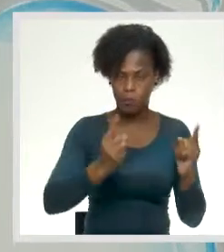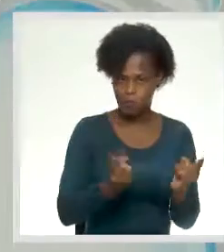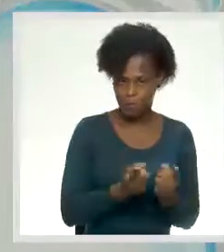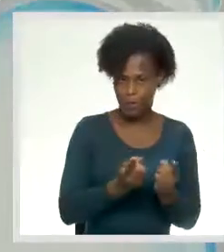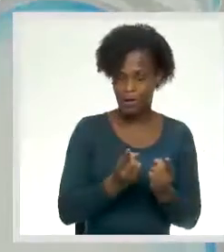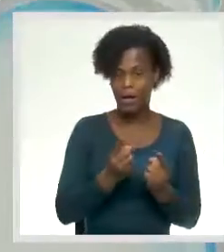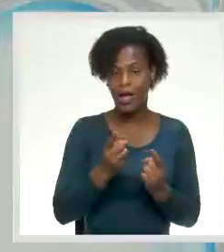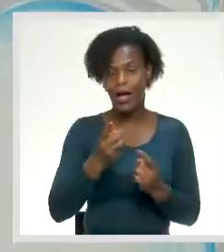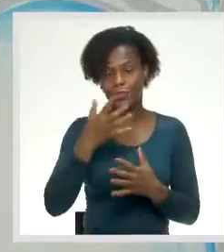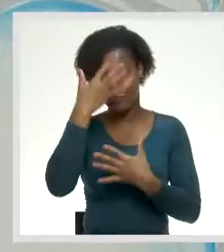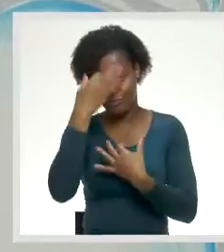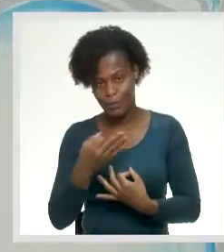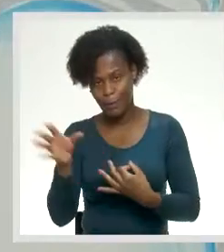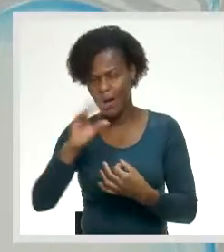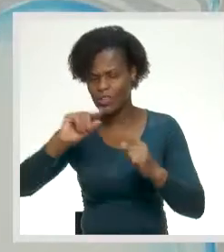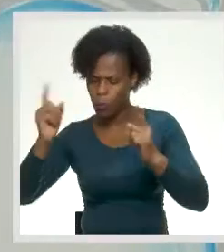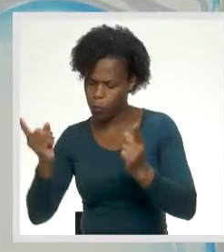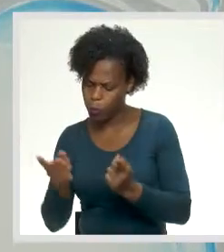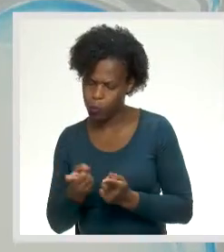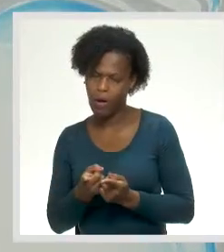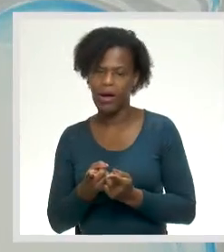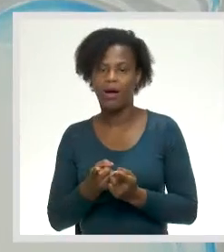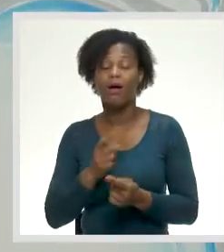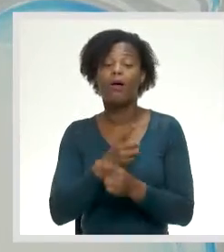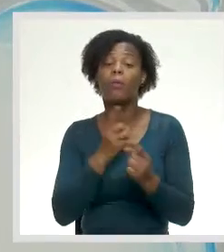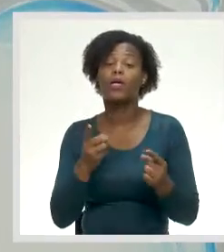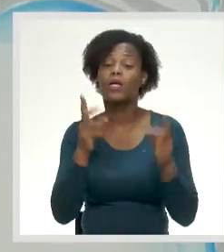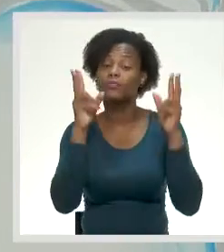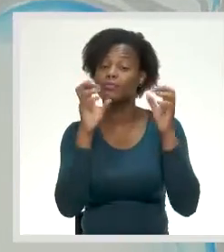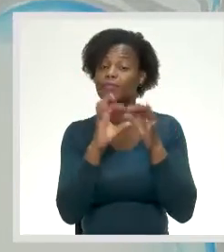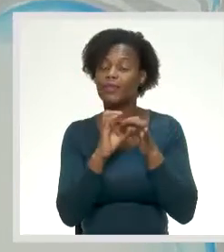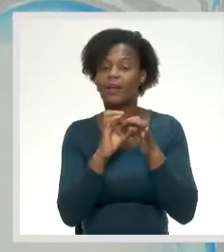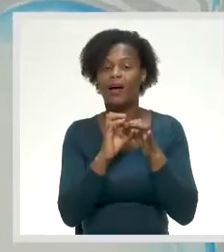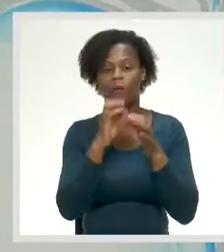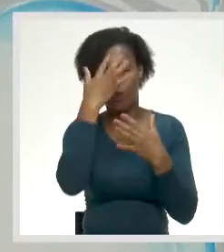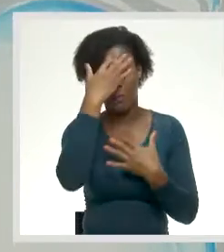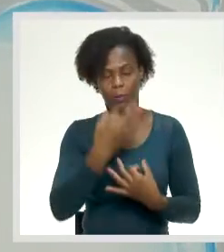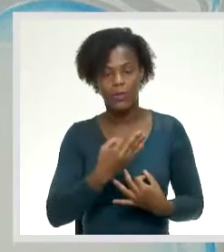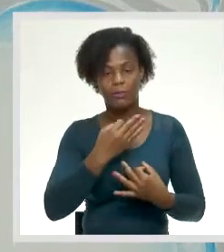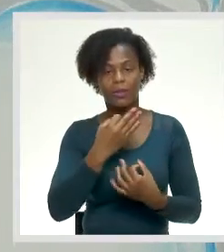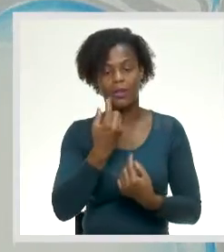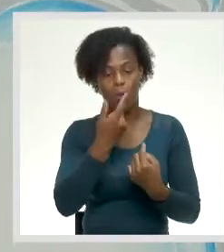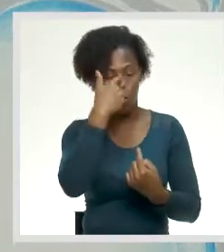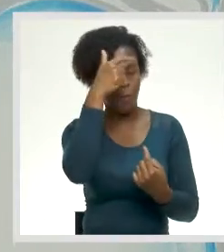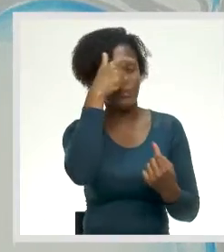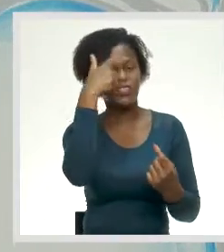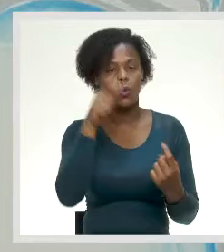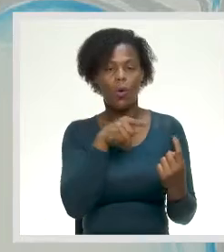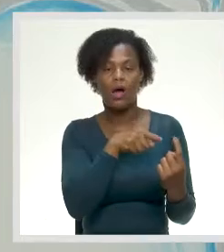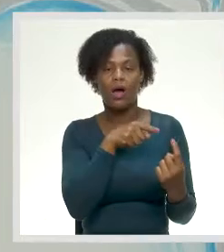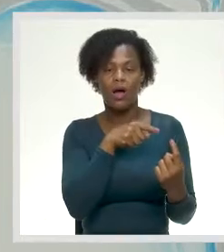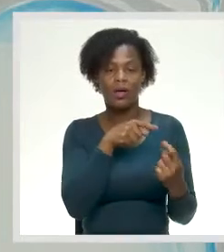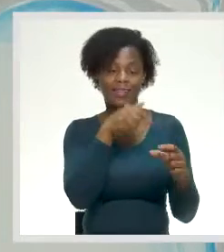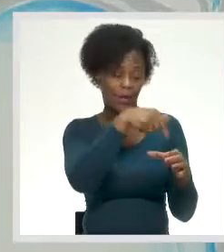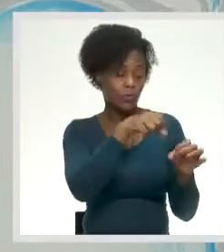restrito, o civismo é ainda mais restrito, porque diz respeito a um comportamento de um cidadão na